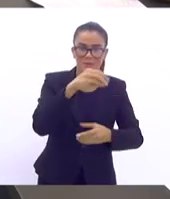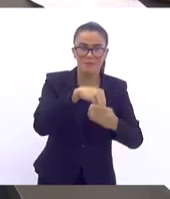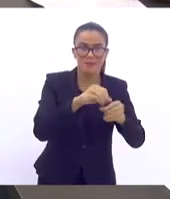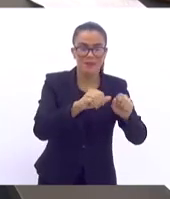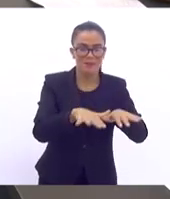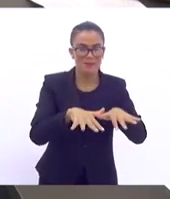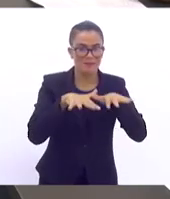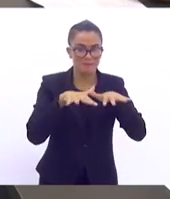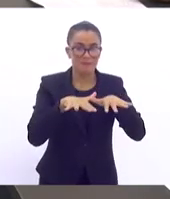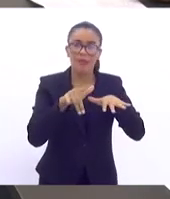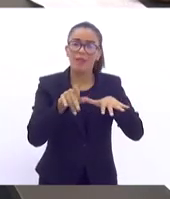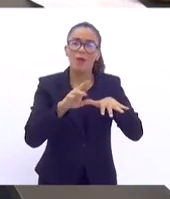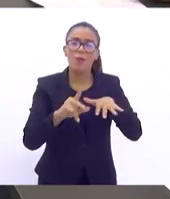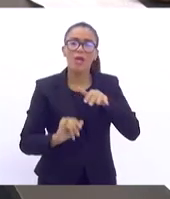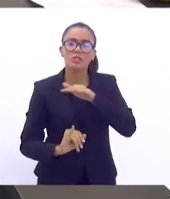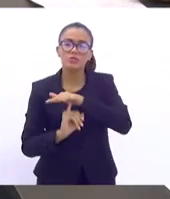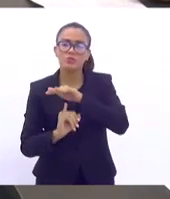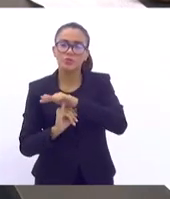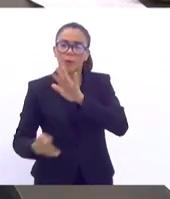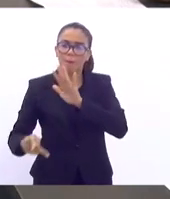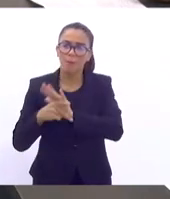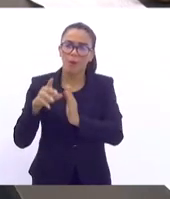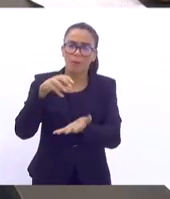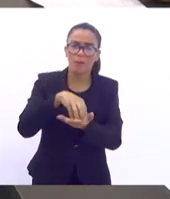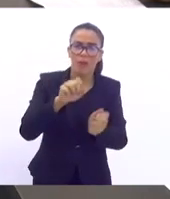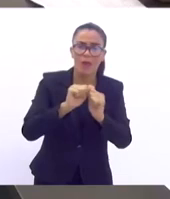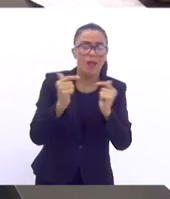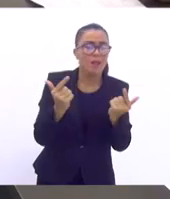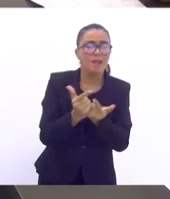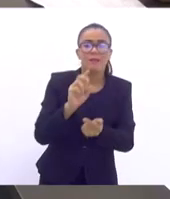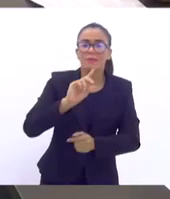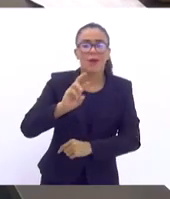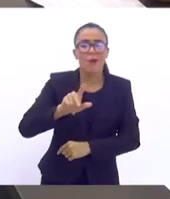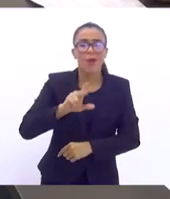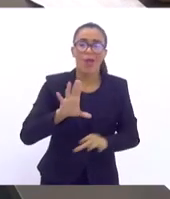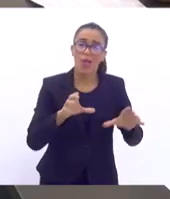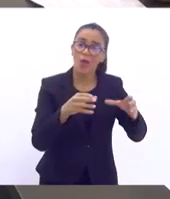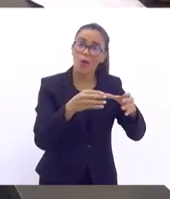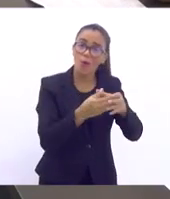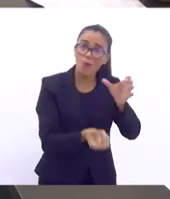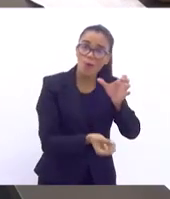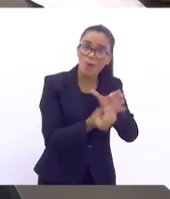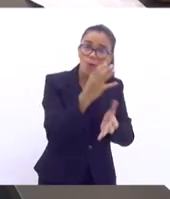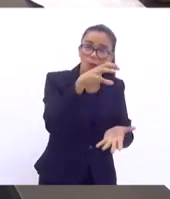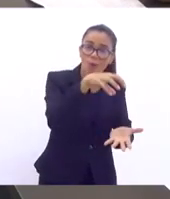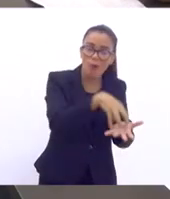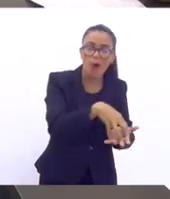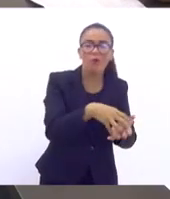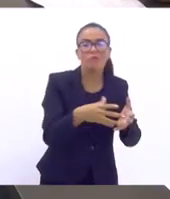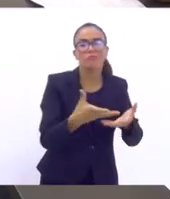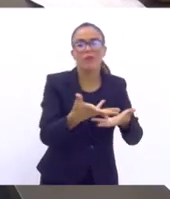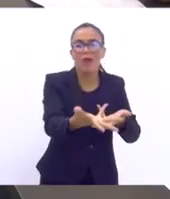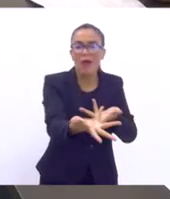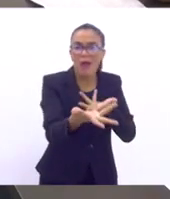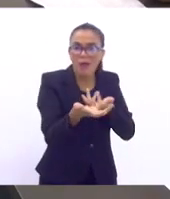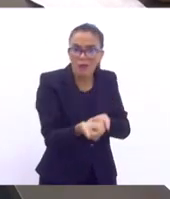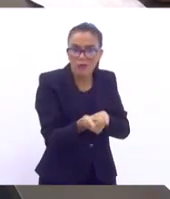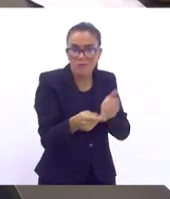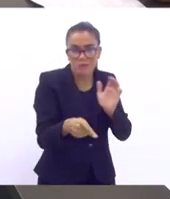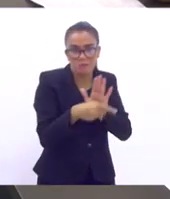um órgão institucional da casa ela é um órgão de acolhimento que a casa faz essa tem que ser a interpretação que a gente tem